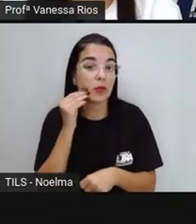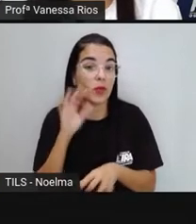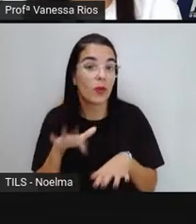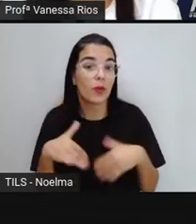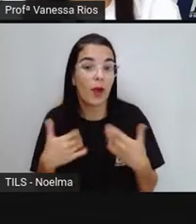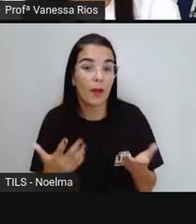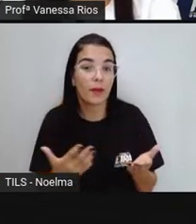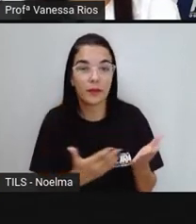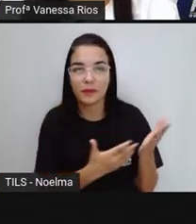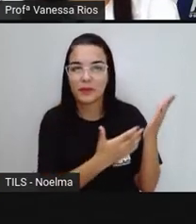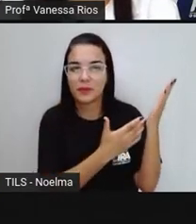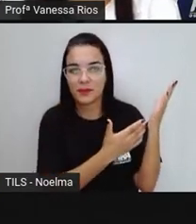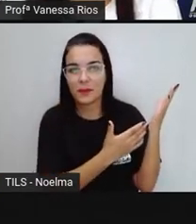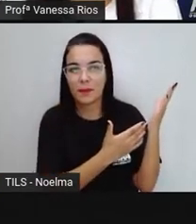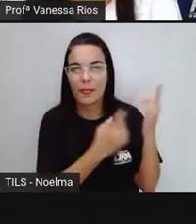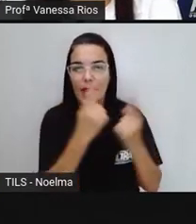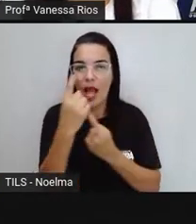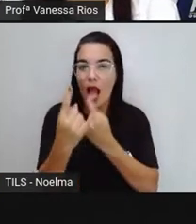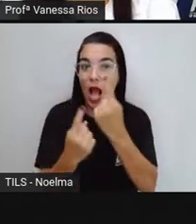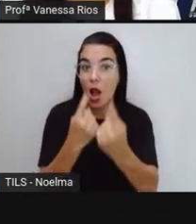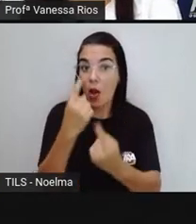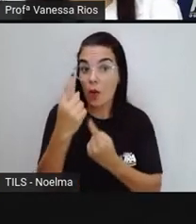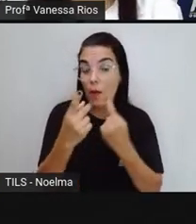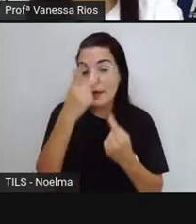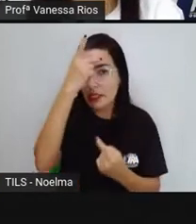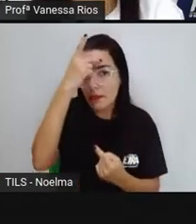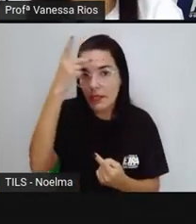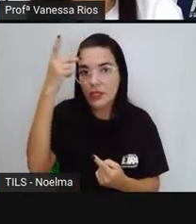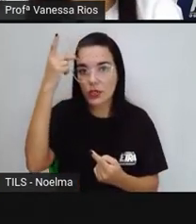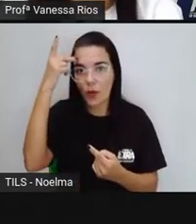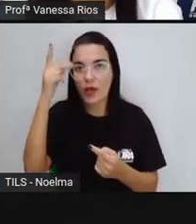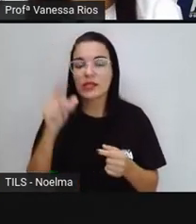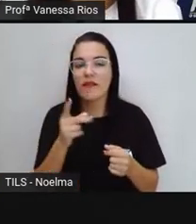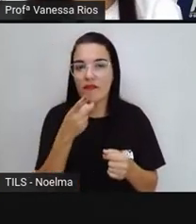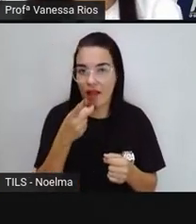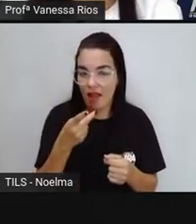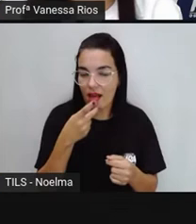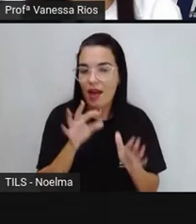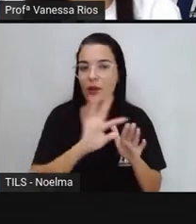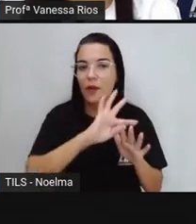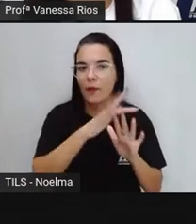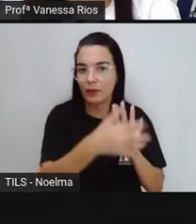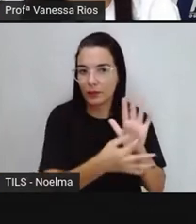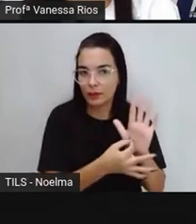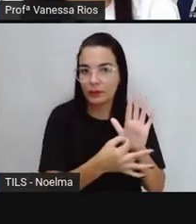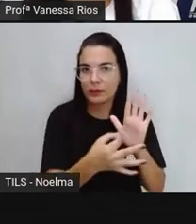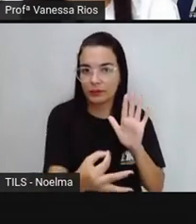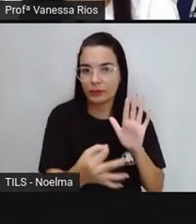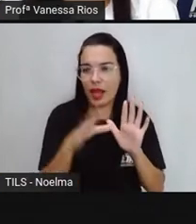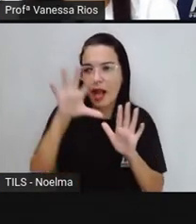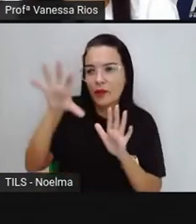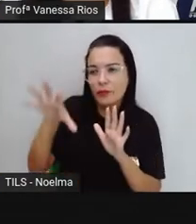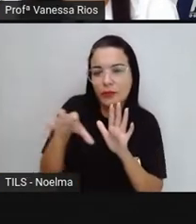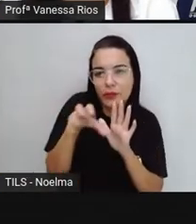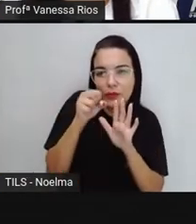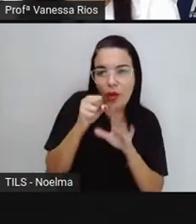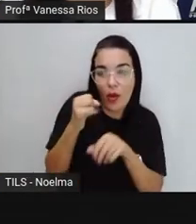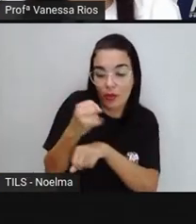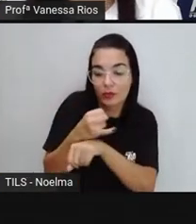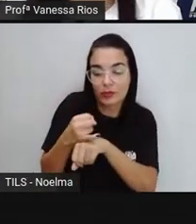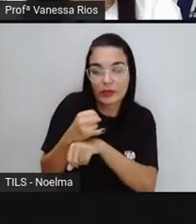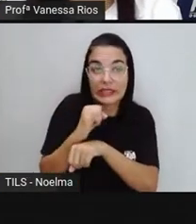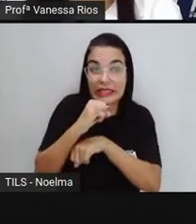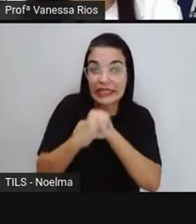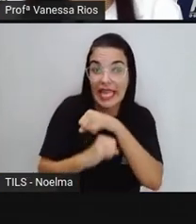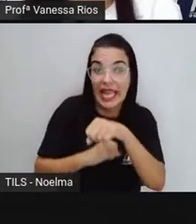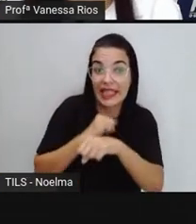só. Algumas pessoas deram aí, né, as suas opiniões. E a Pro foi lá buscar num